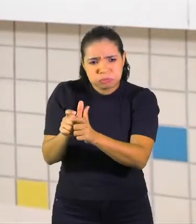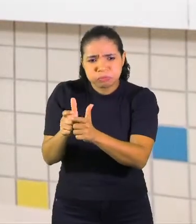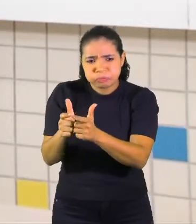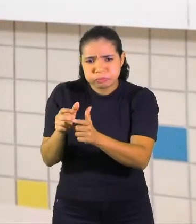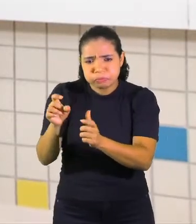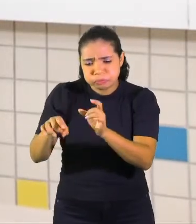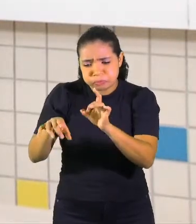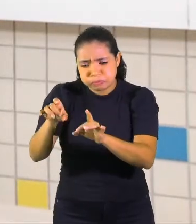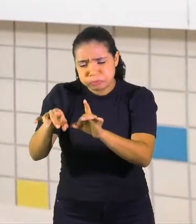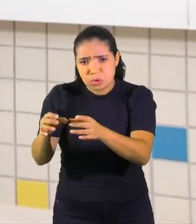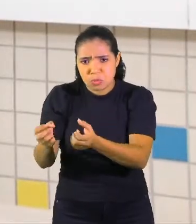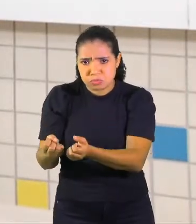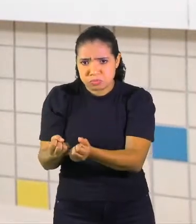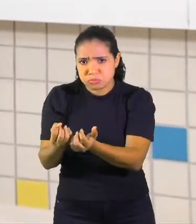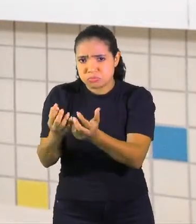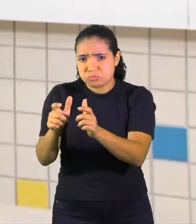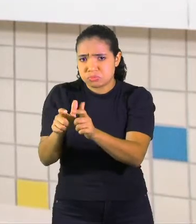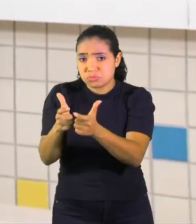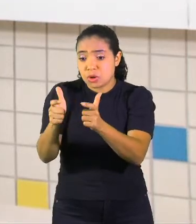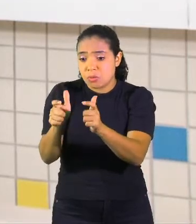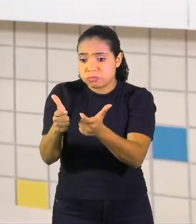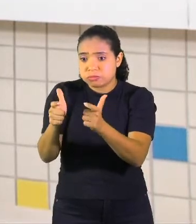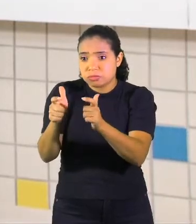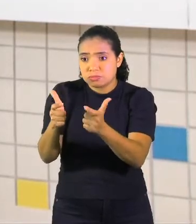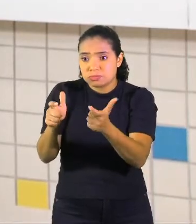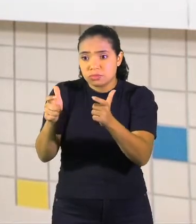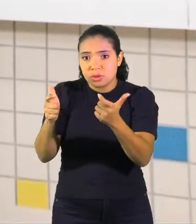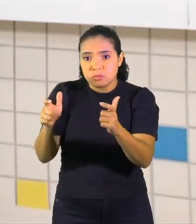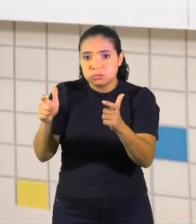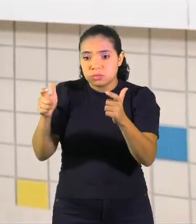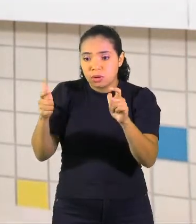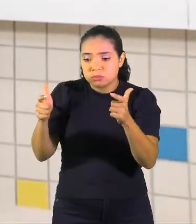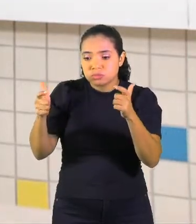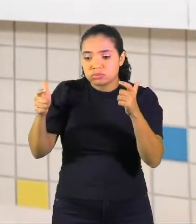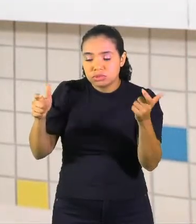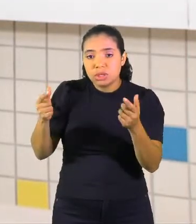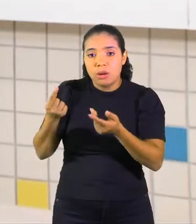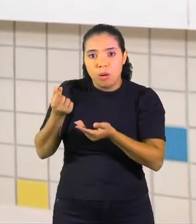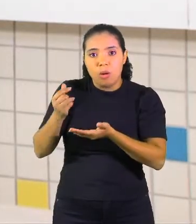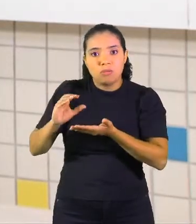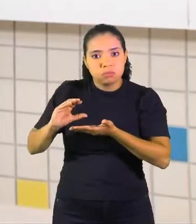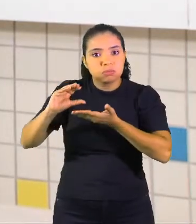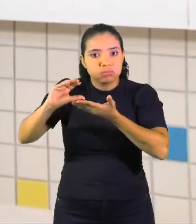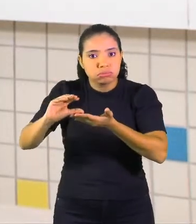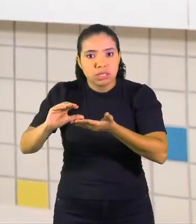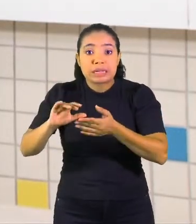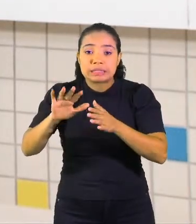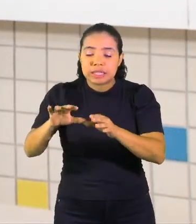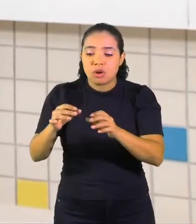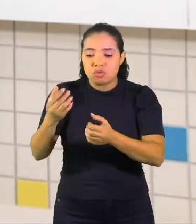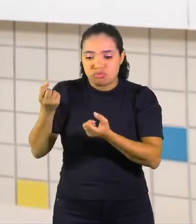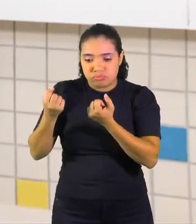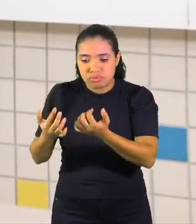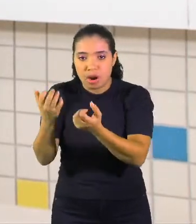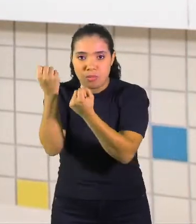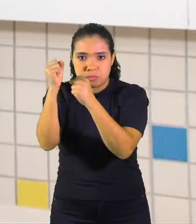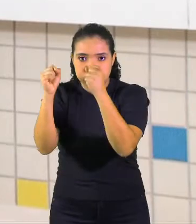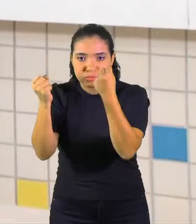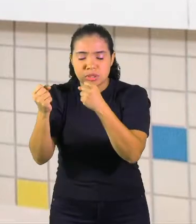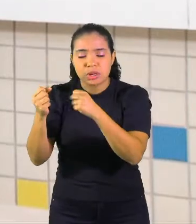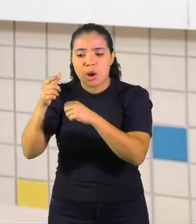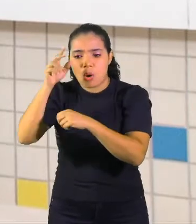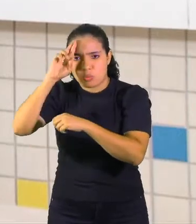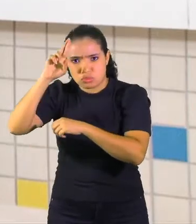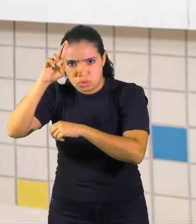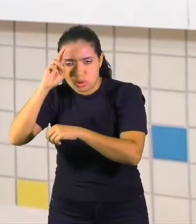aumentando a produção de café, aumentando os lucros, os grandes latifundiários procuraram uma